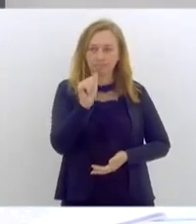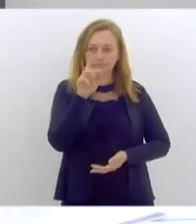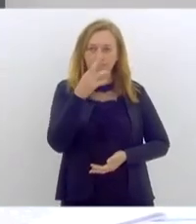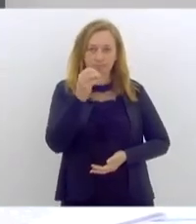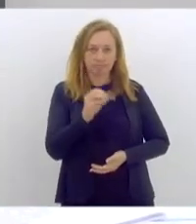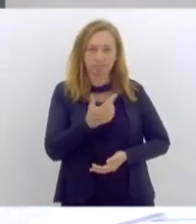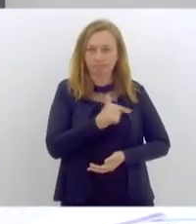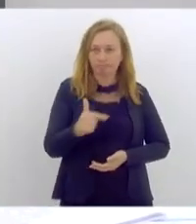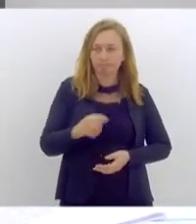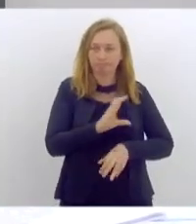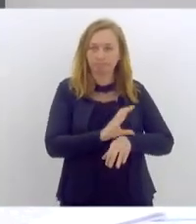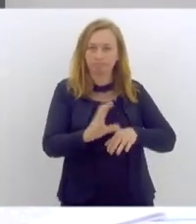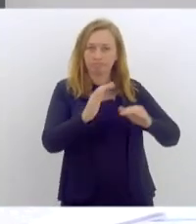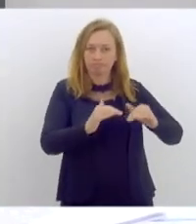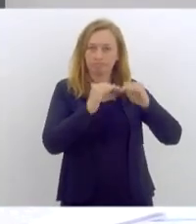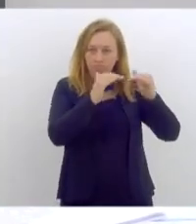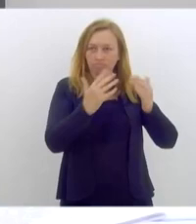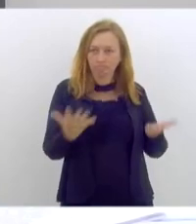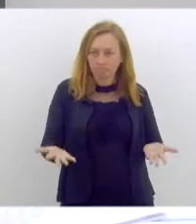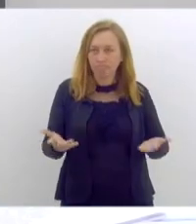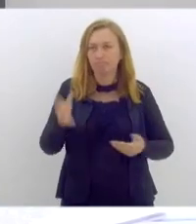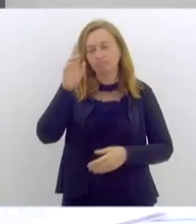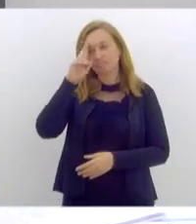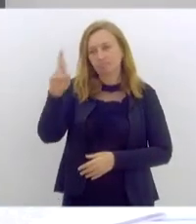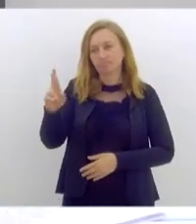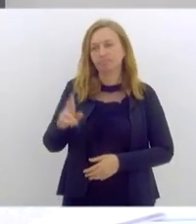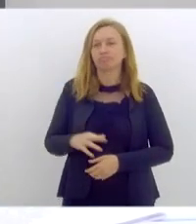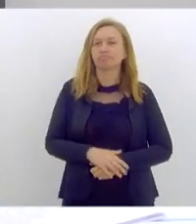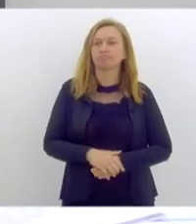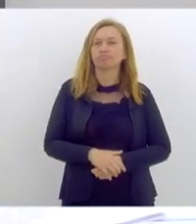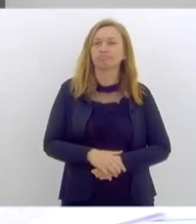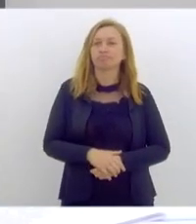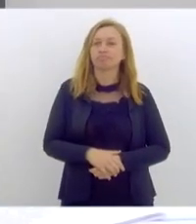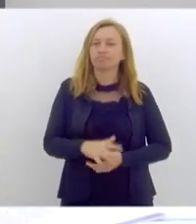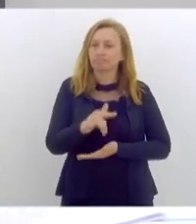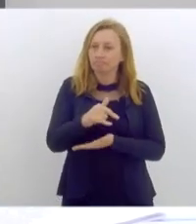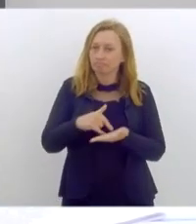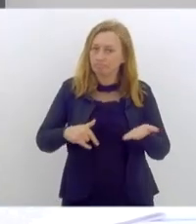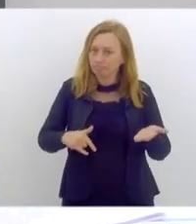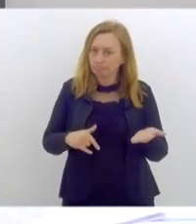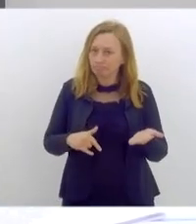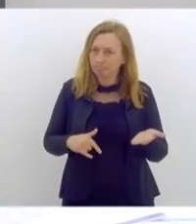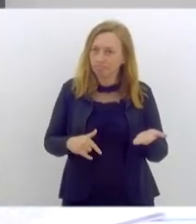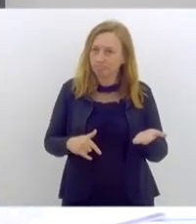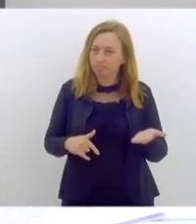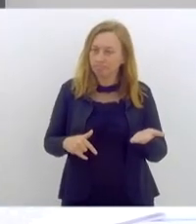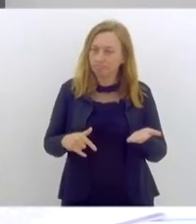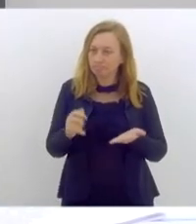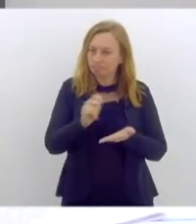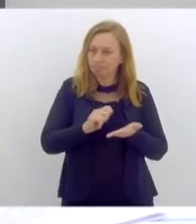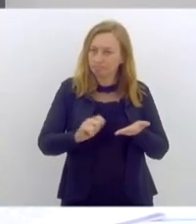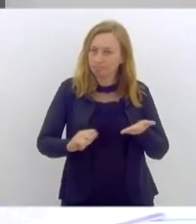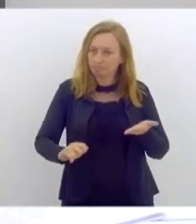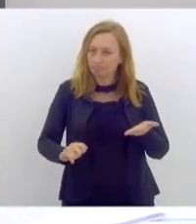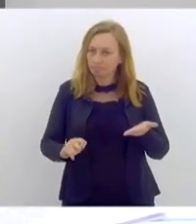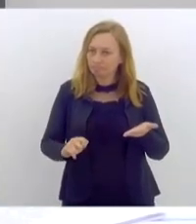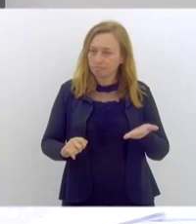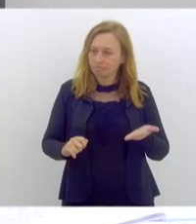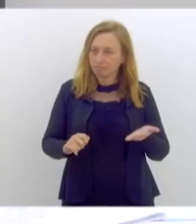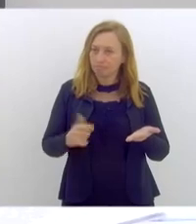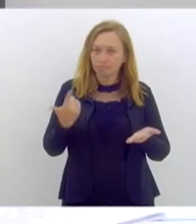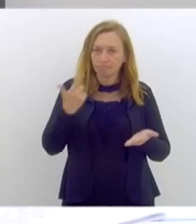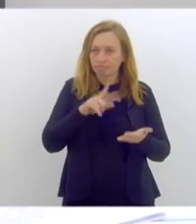superior o seu ter a documentação preencher conseguir na frente